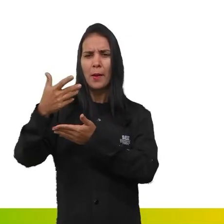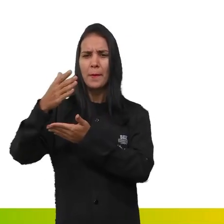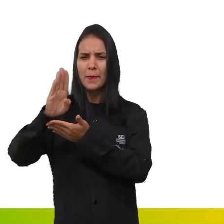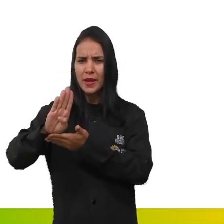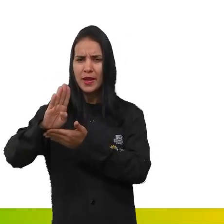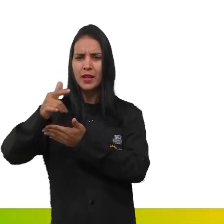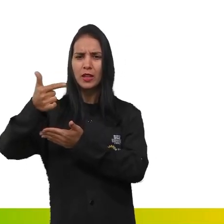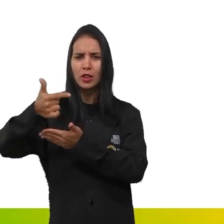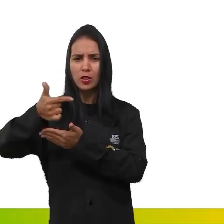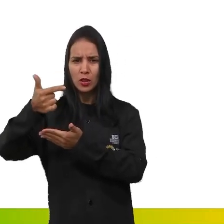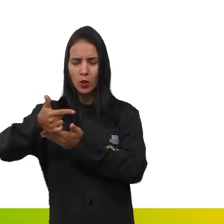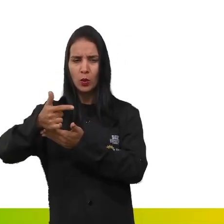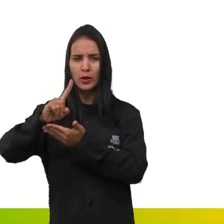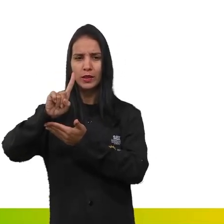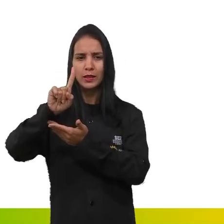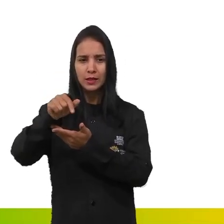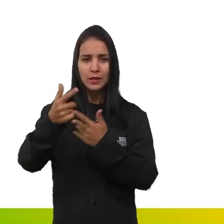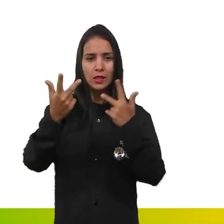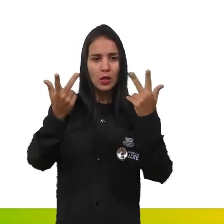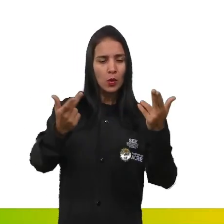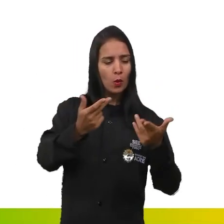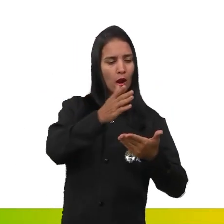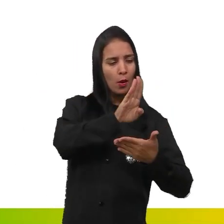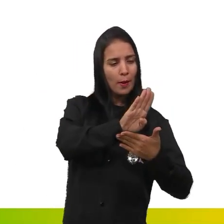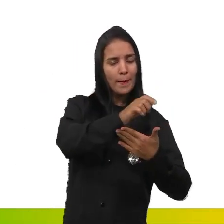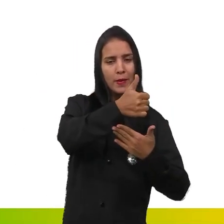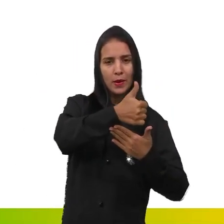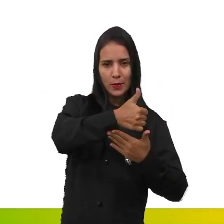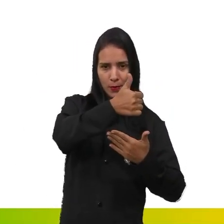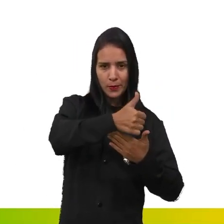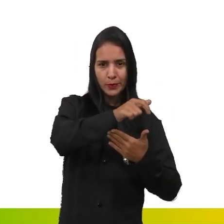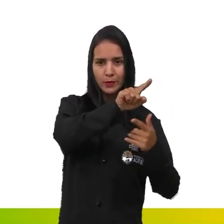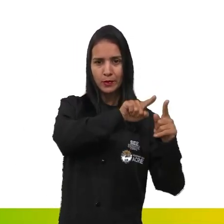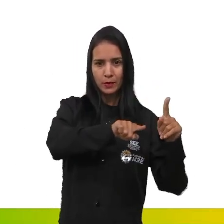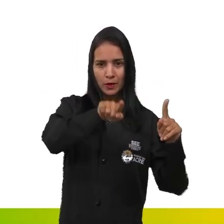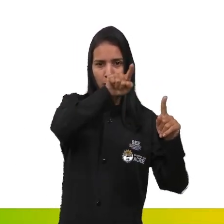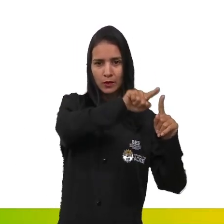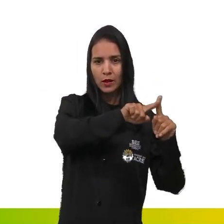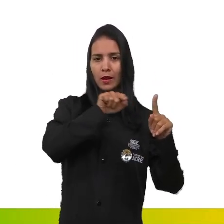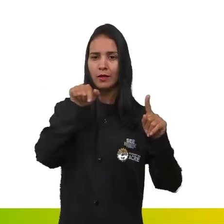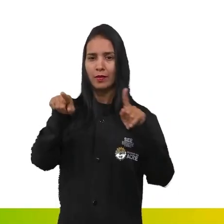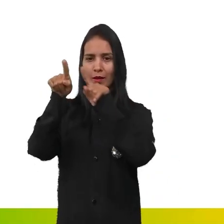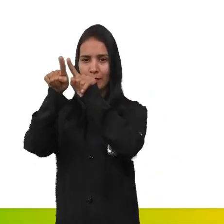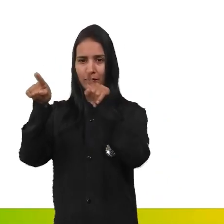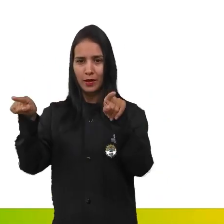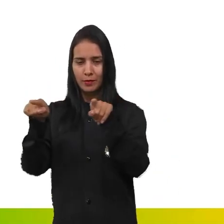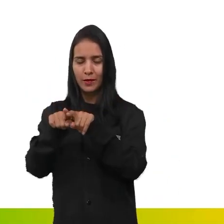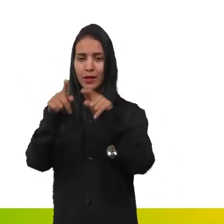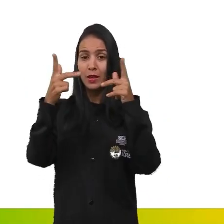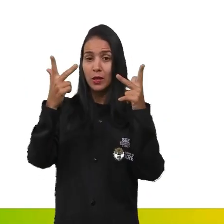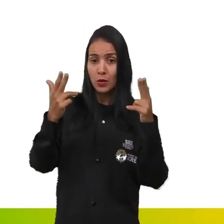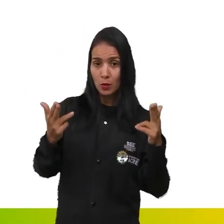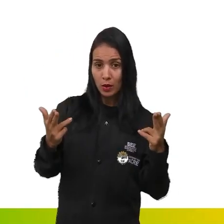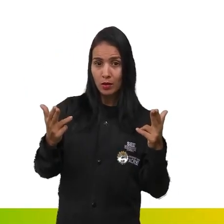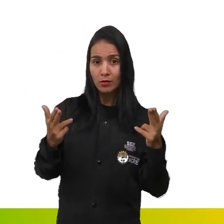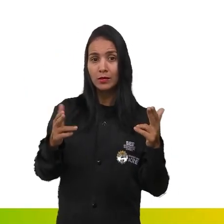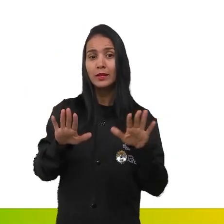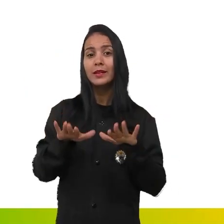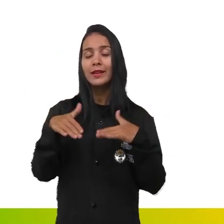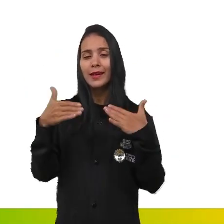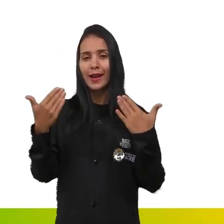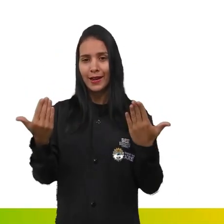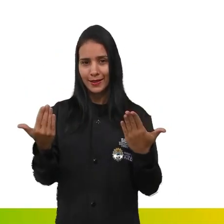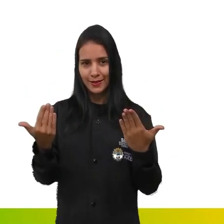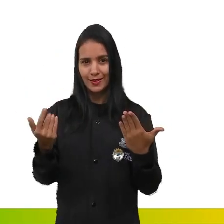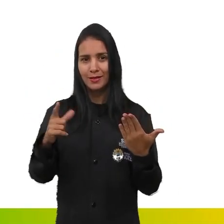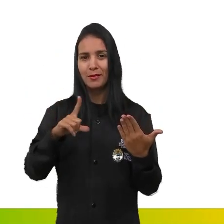dois sólidos gerarem região B1 e B2 linhas com